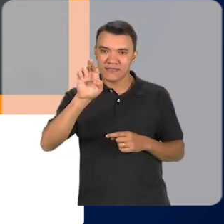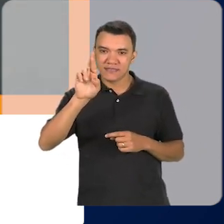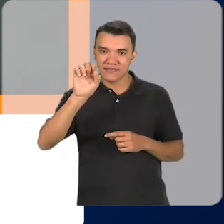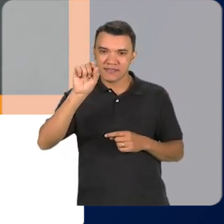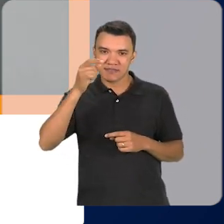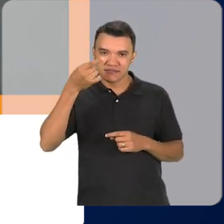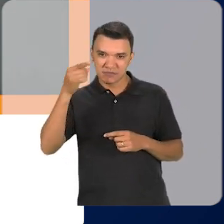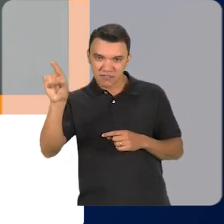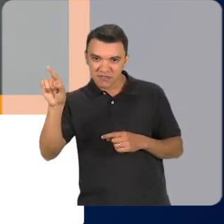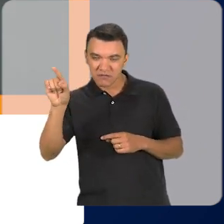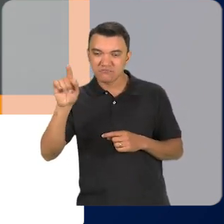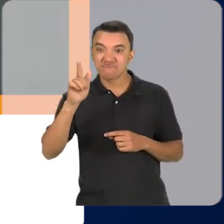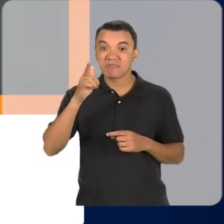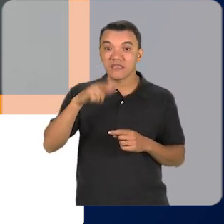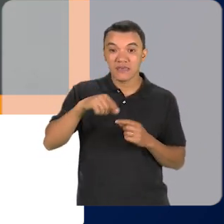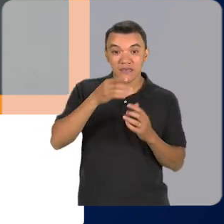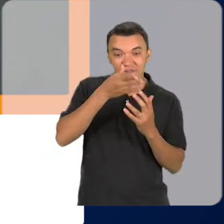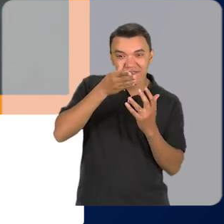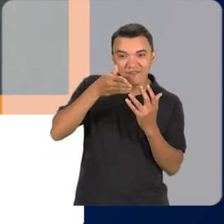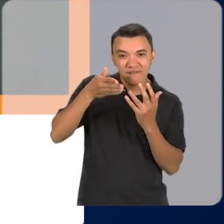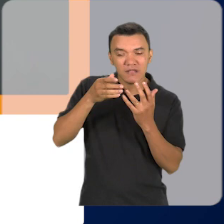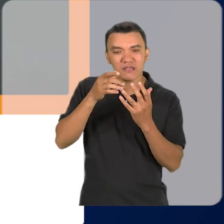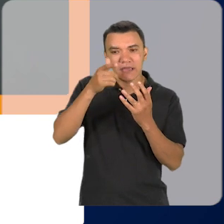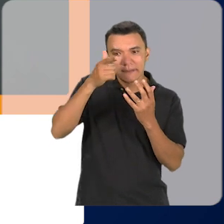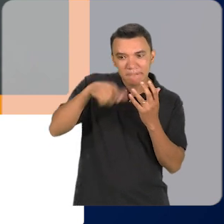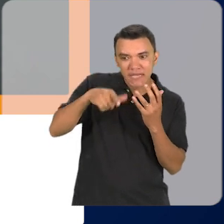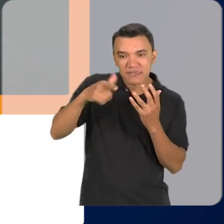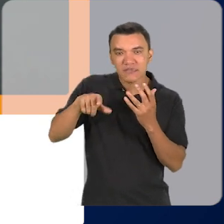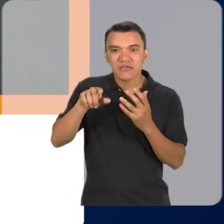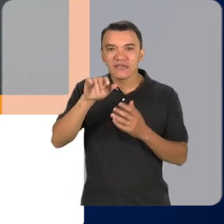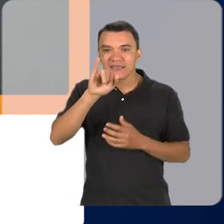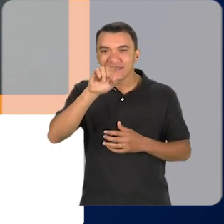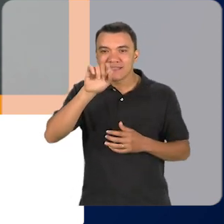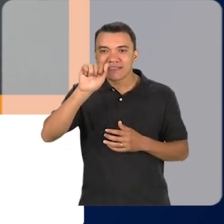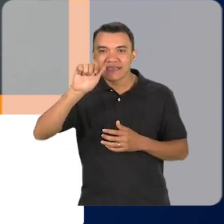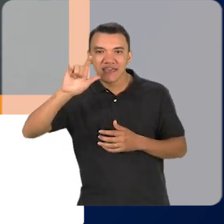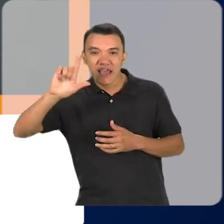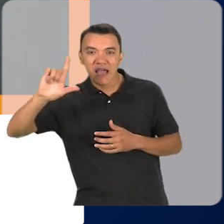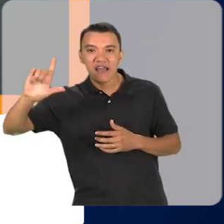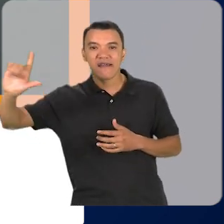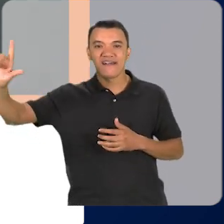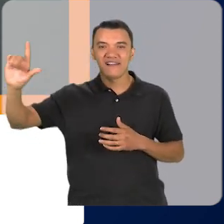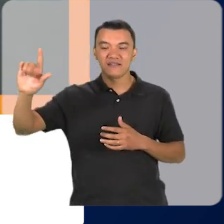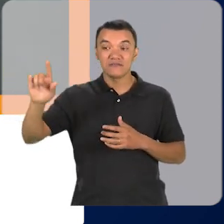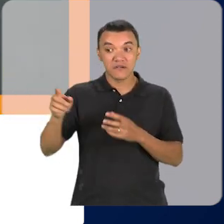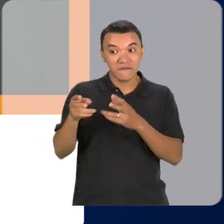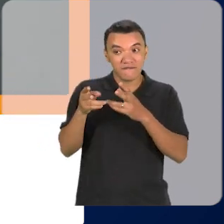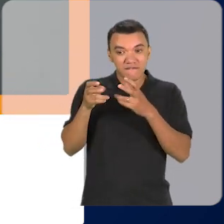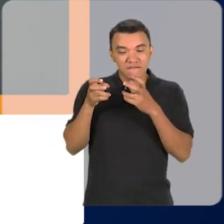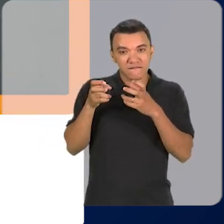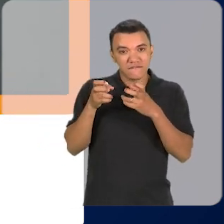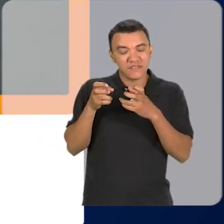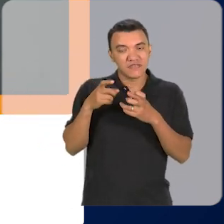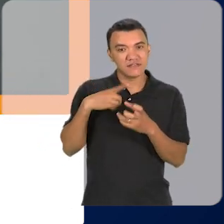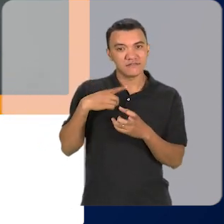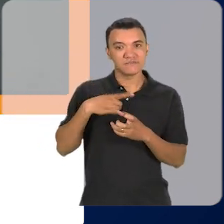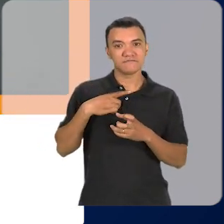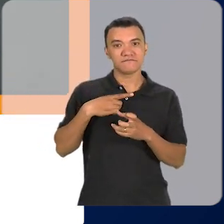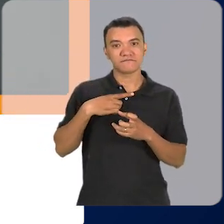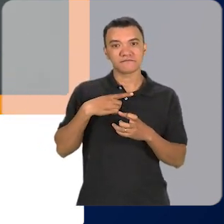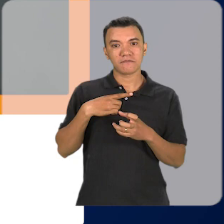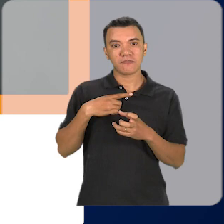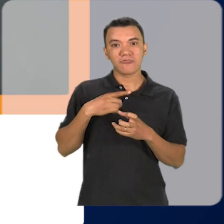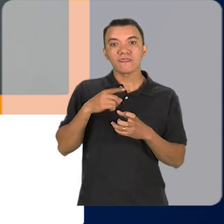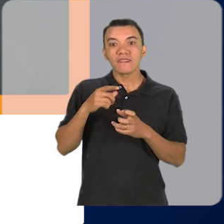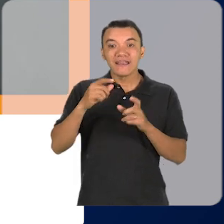fonema, não necessariamente de uma letra, né? Então, quando ele fala ideal, então observa que há não